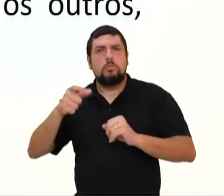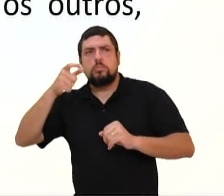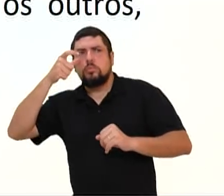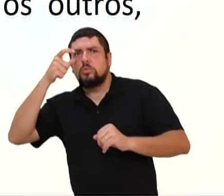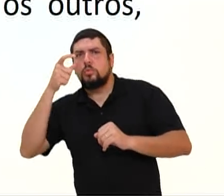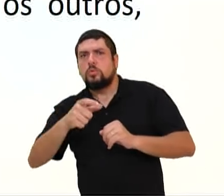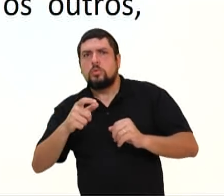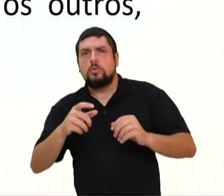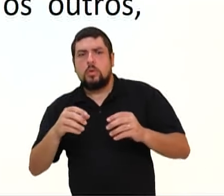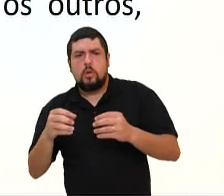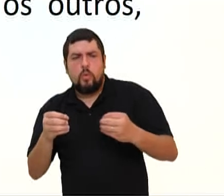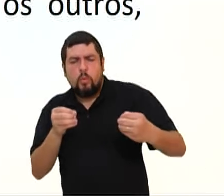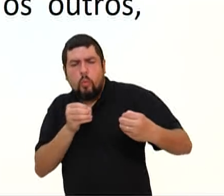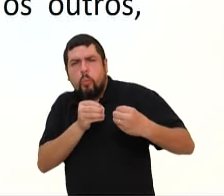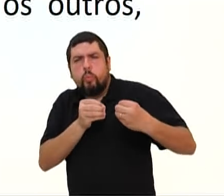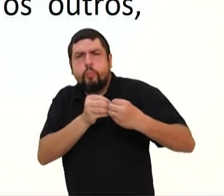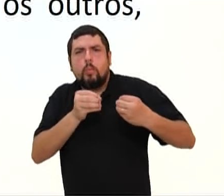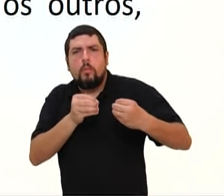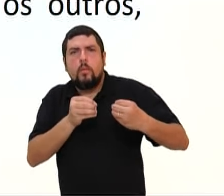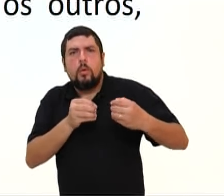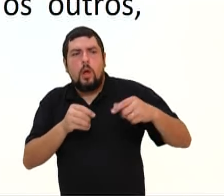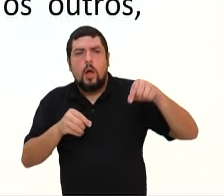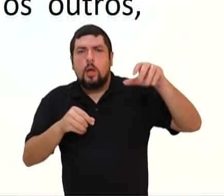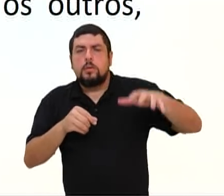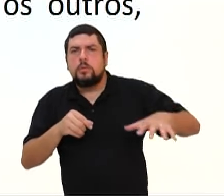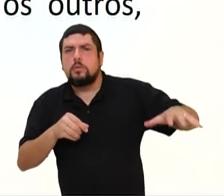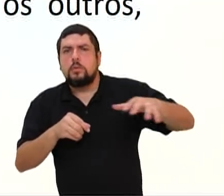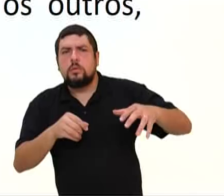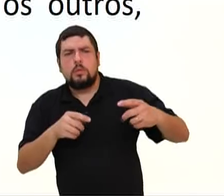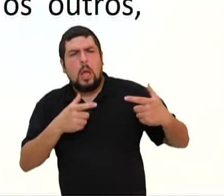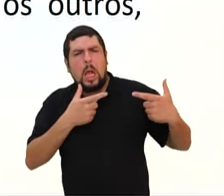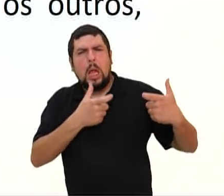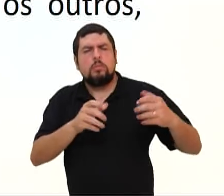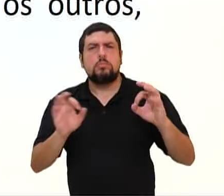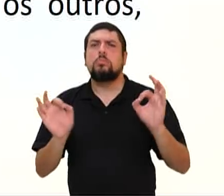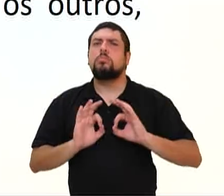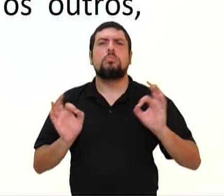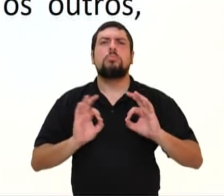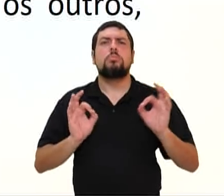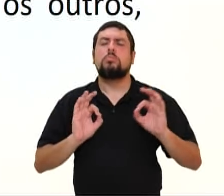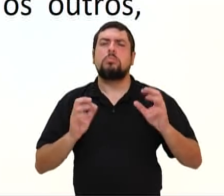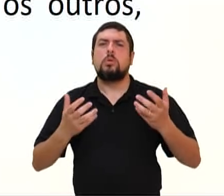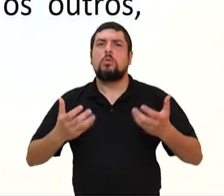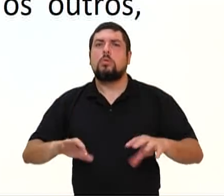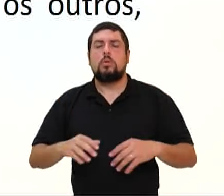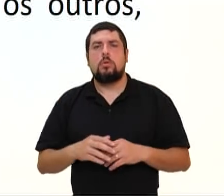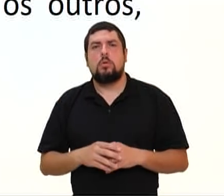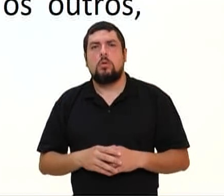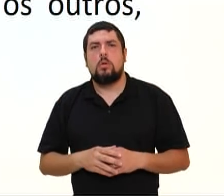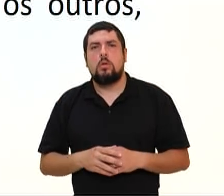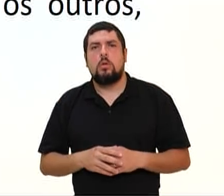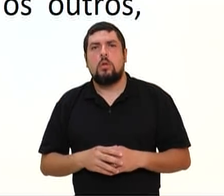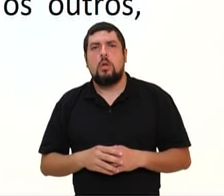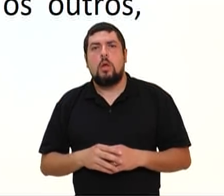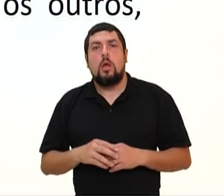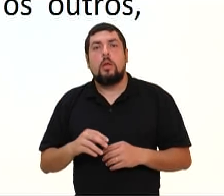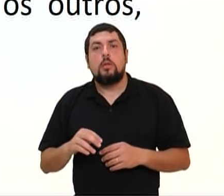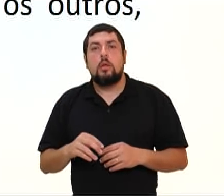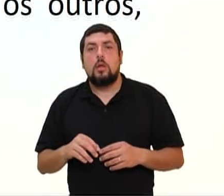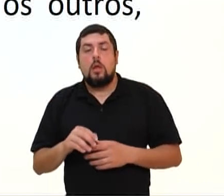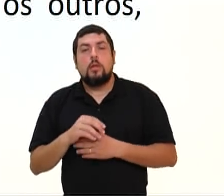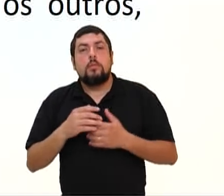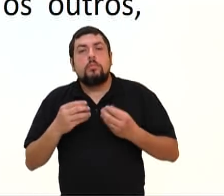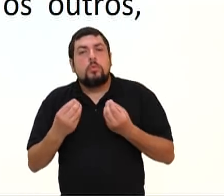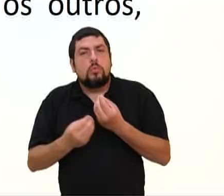contra seus vizinhos, como fizeram mais tarde as províncias chinesas. A caridade não faz sentido para o taoísta,